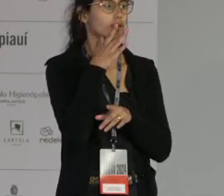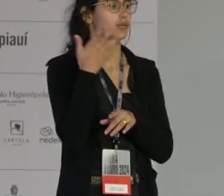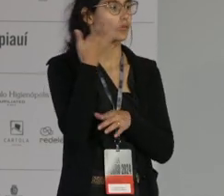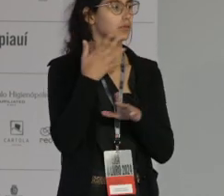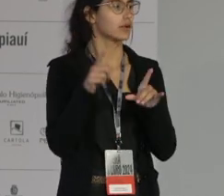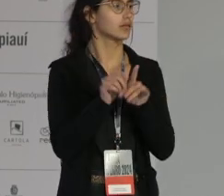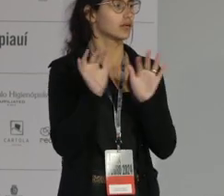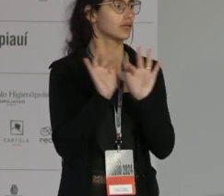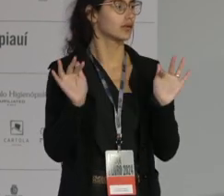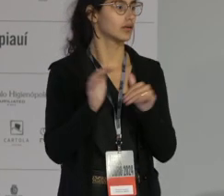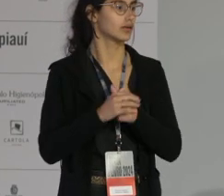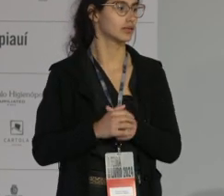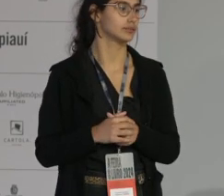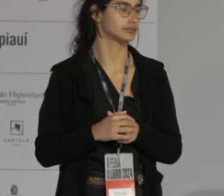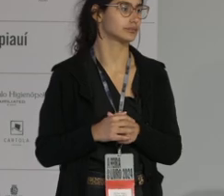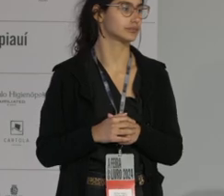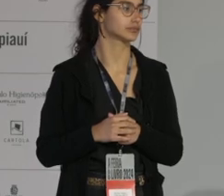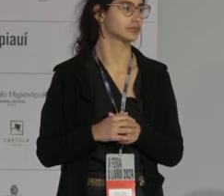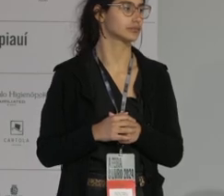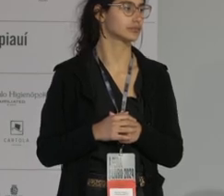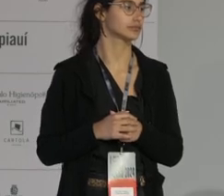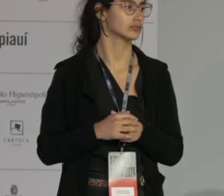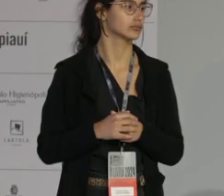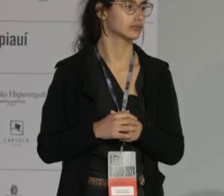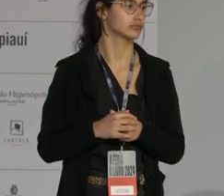um pouco essa frase.